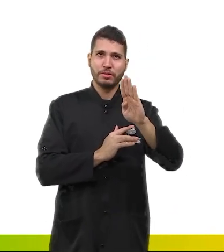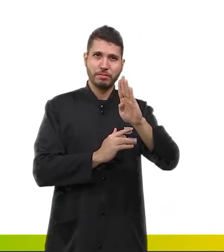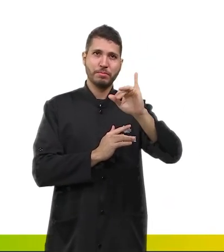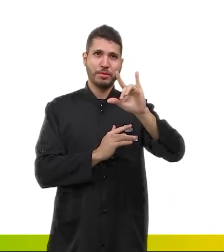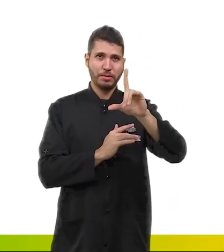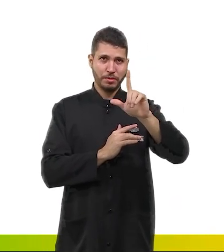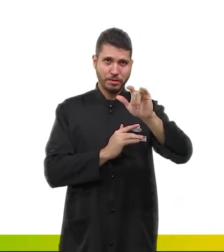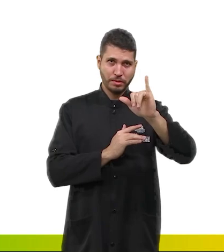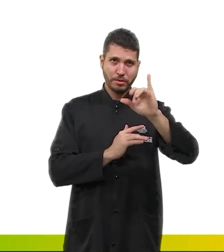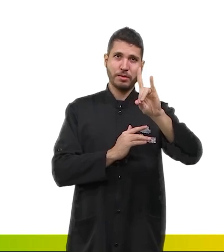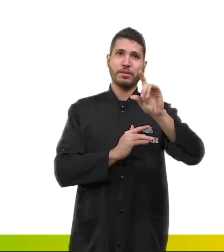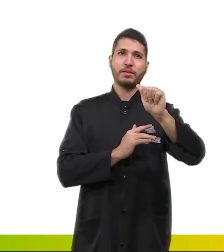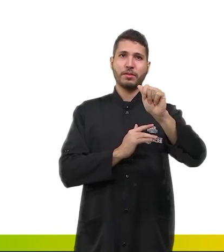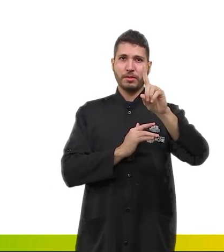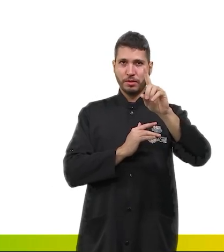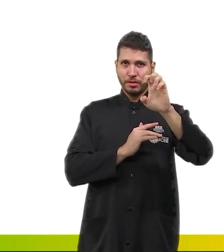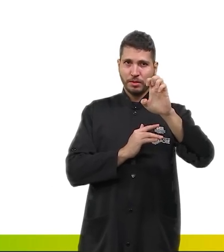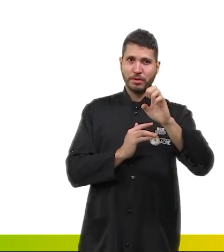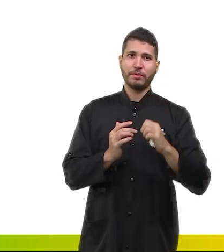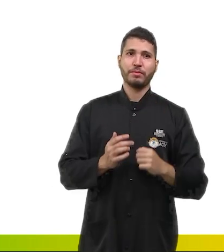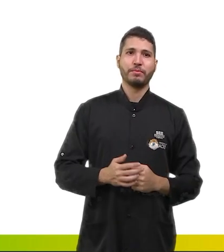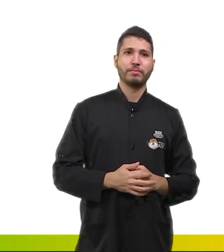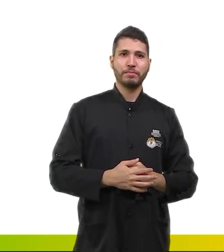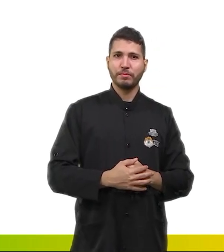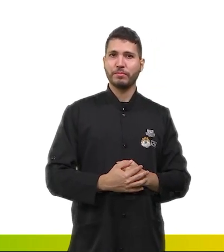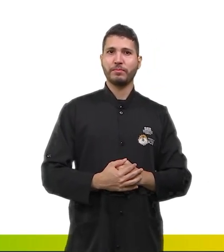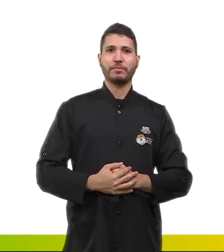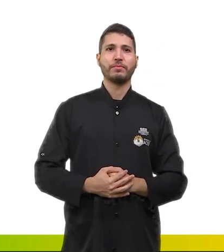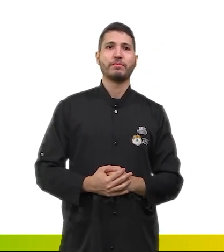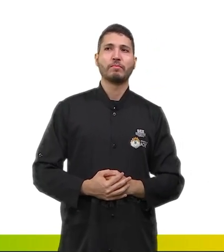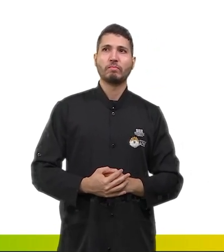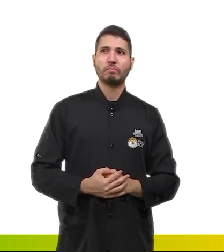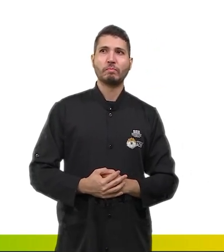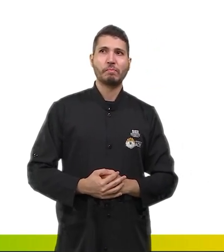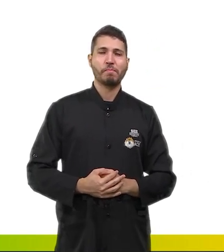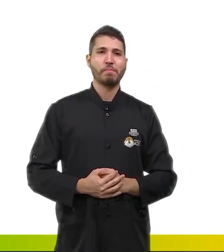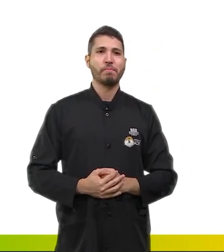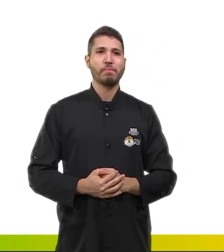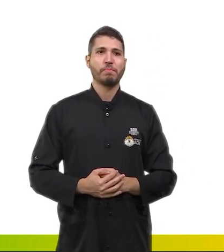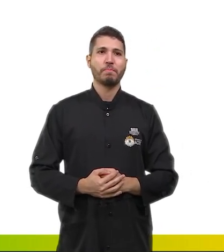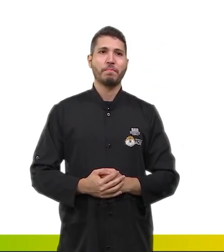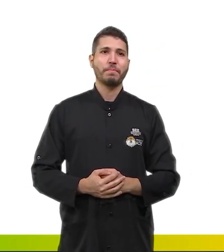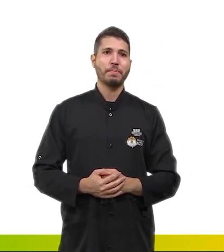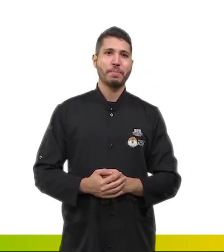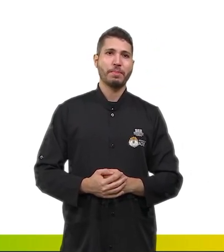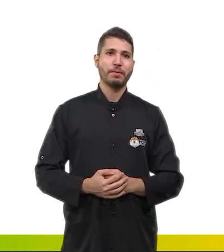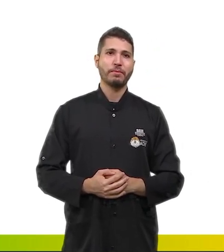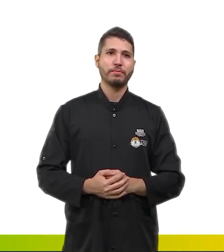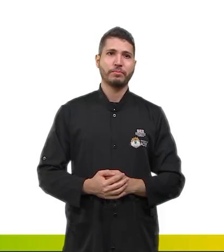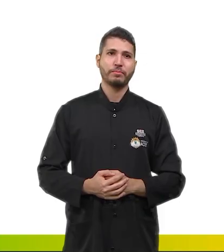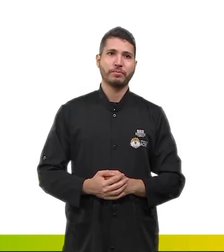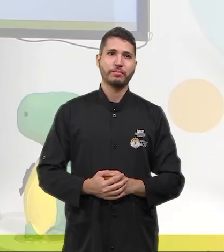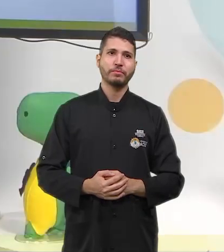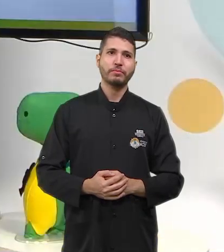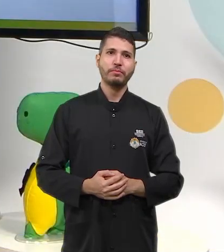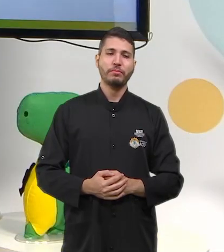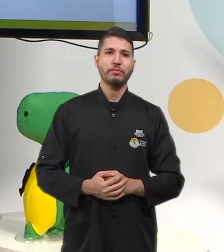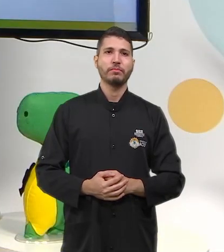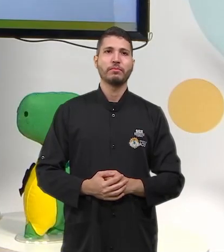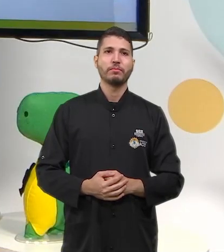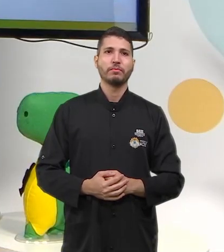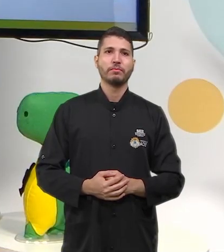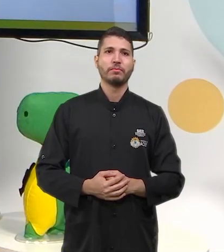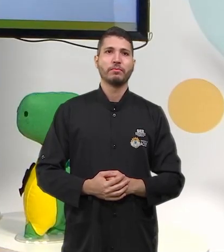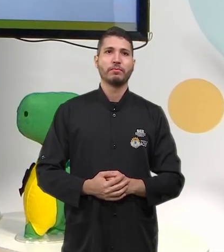amplitude, que você consegue manter parado, exemplo, conseguir alcançar os pés e segurar na posição. É aquela básica, de tipo, eu